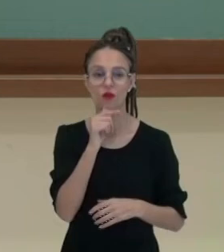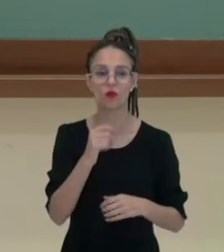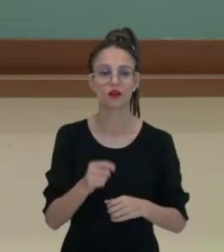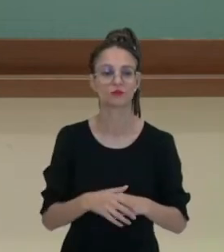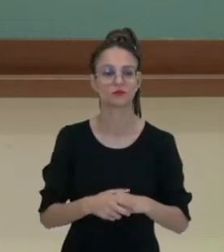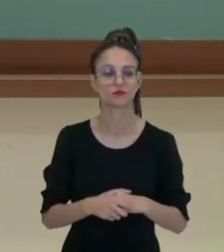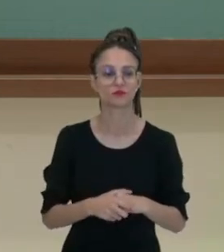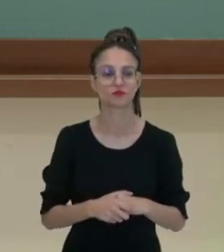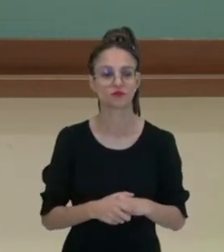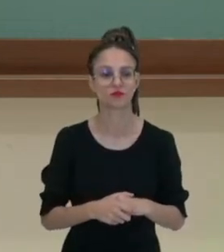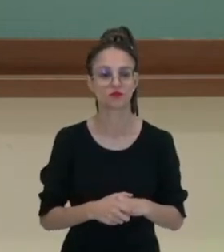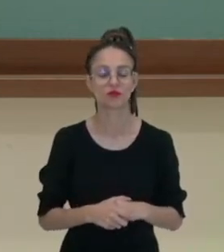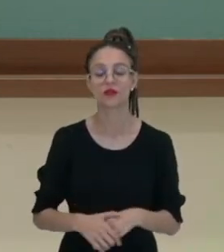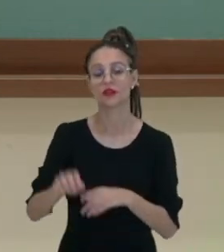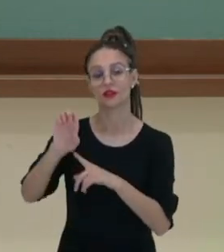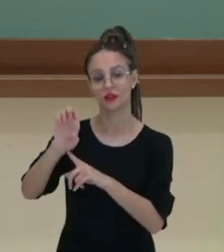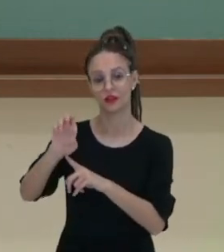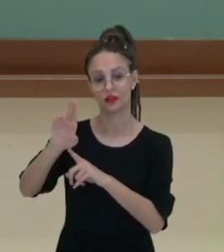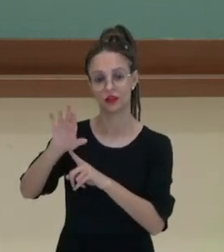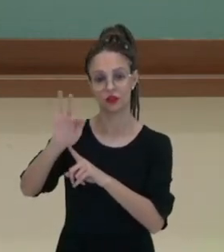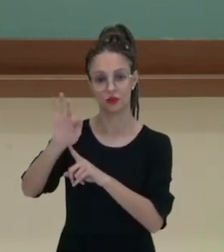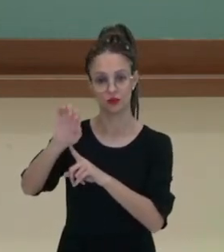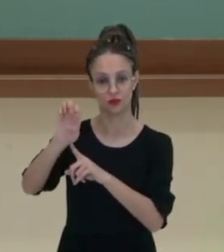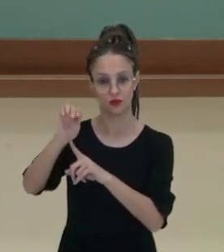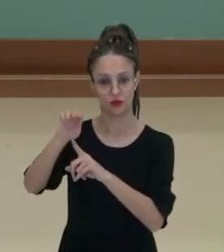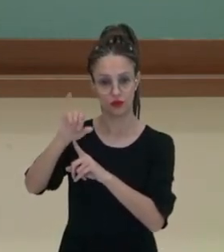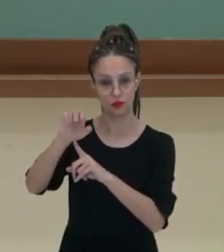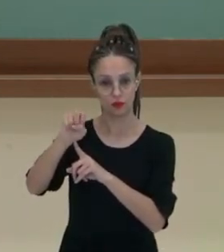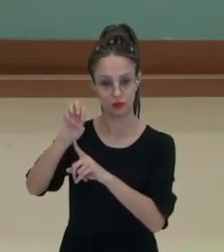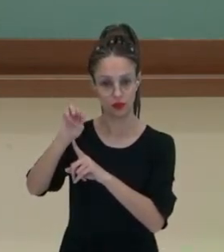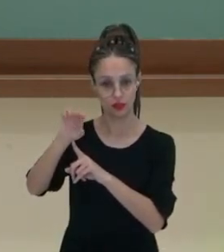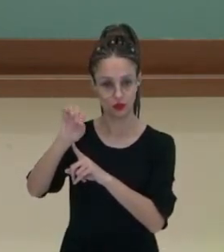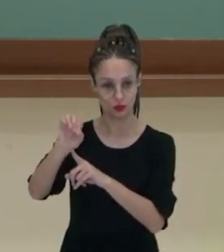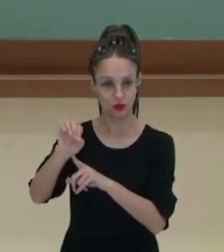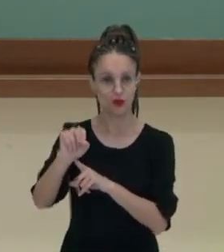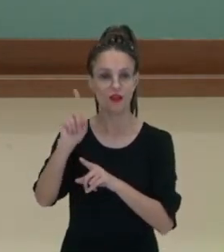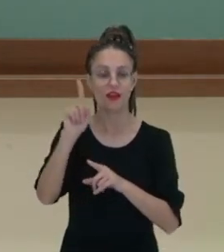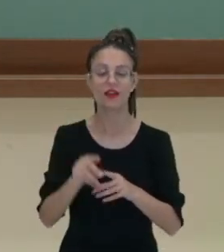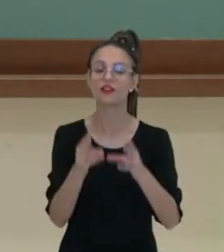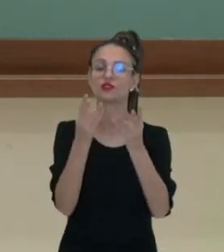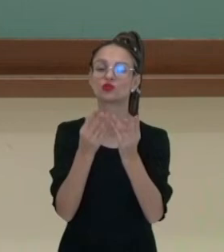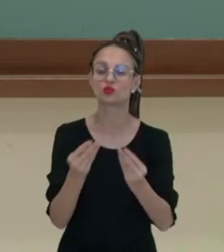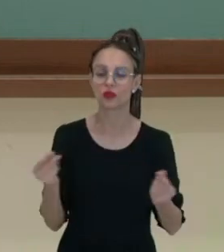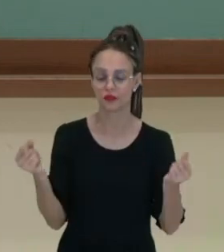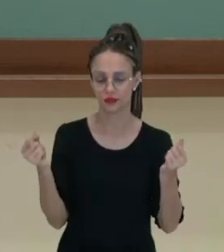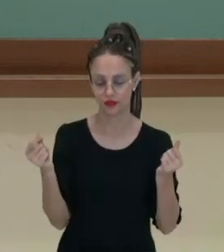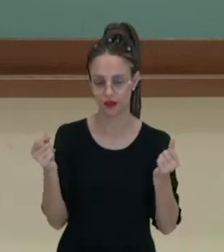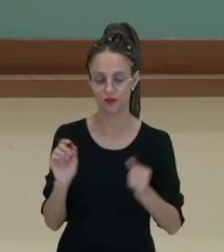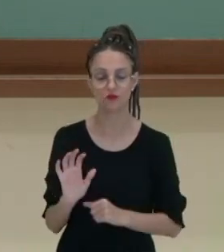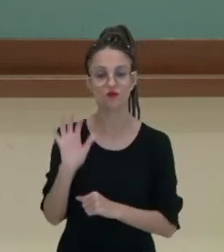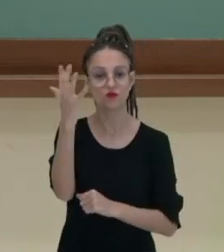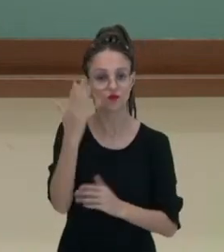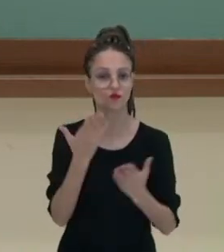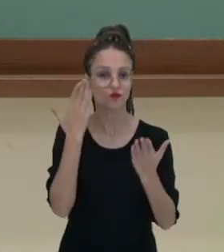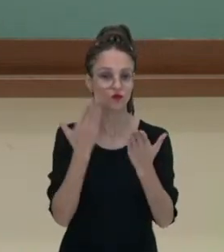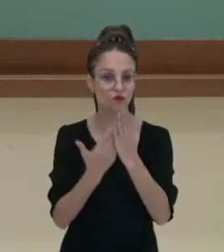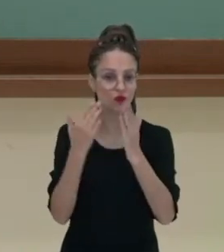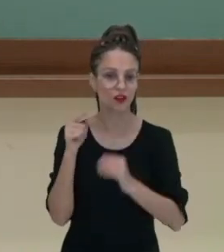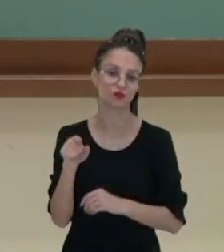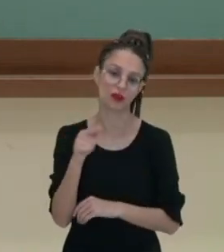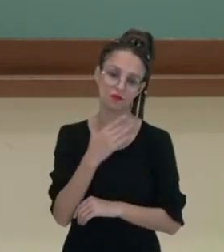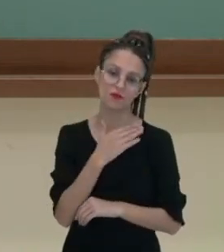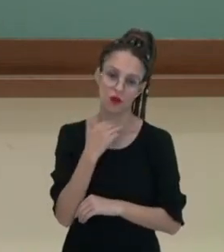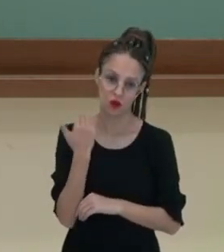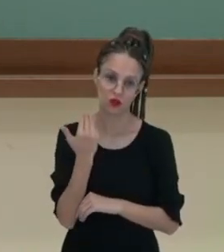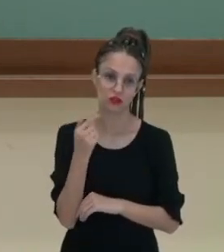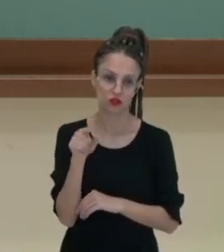que fosse. O eufemismo, né? Então, é suavizar um fato, nesse caso, a morte.